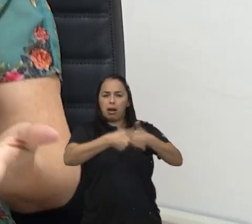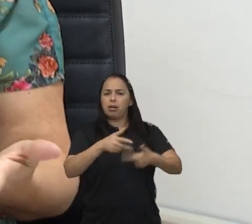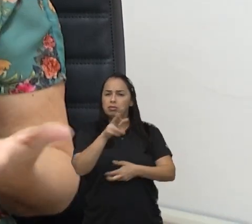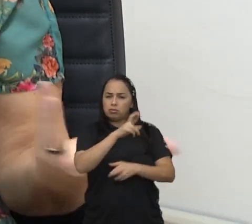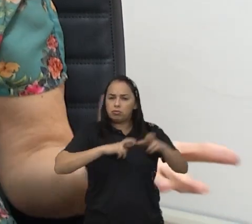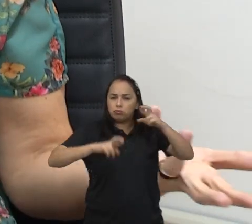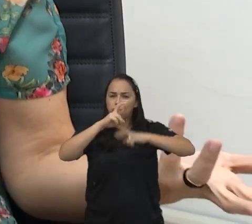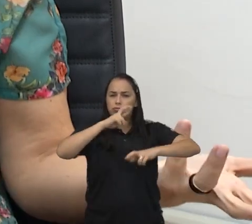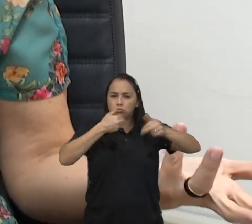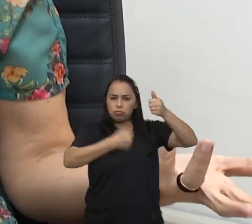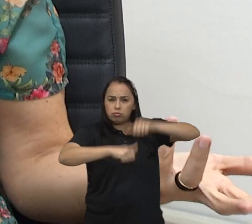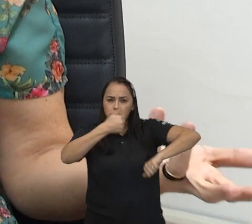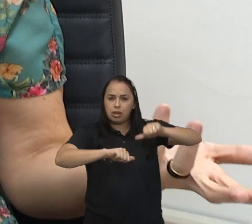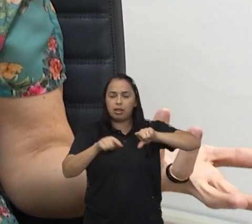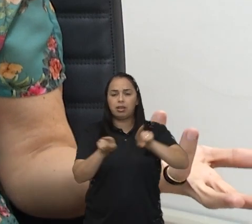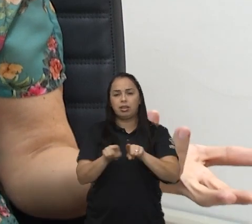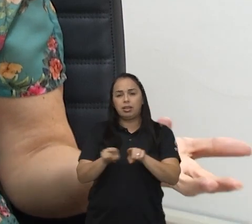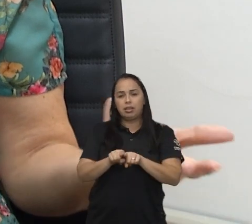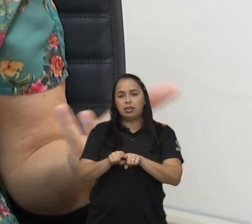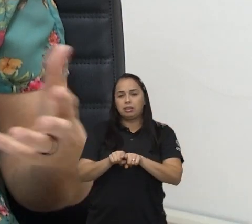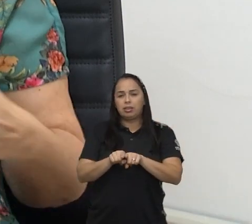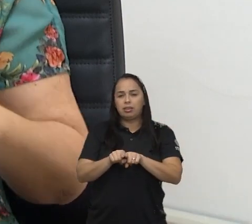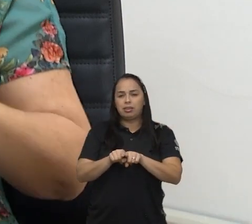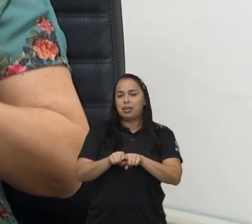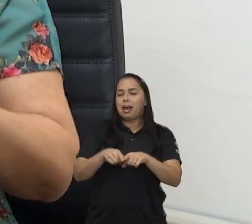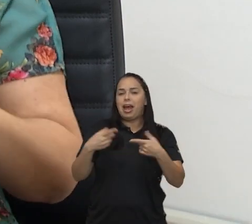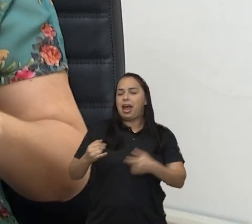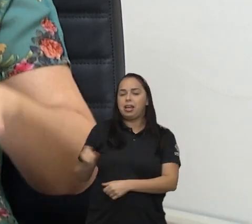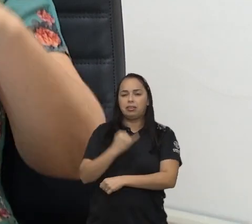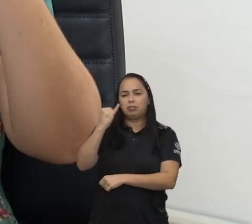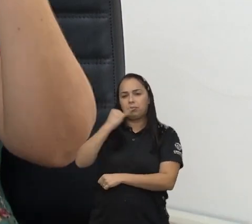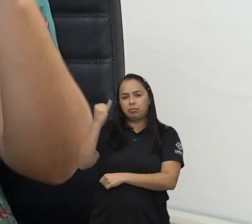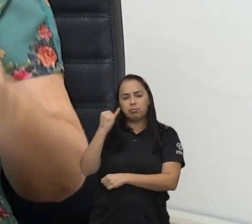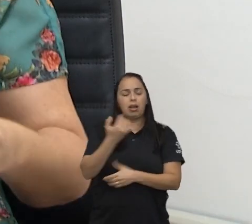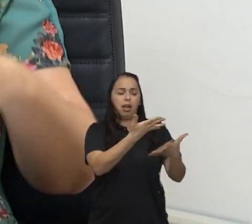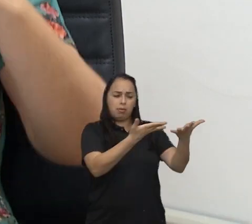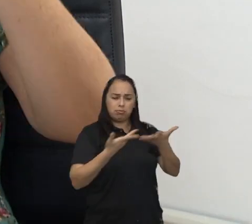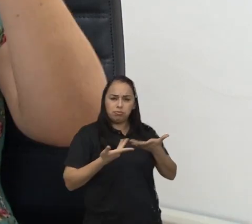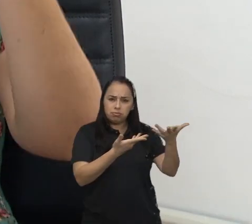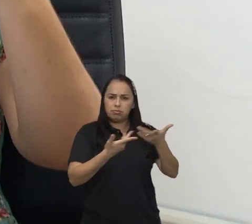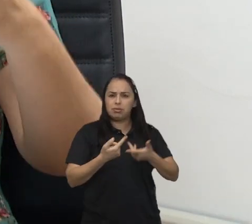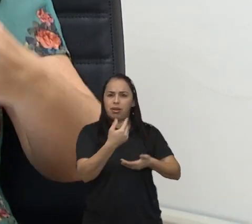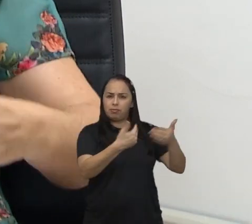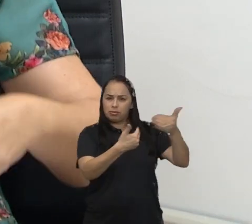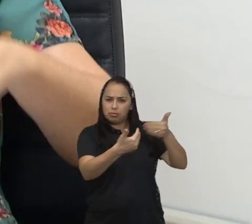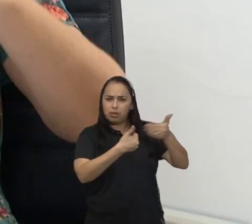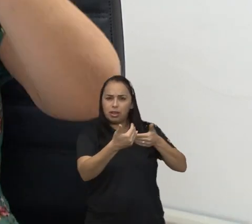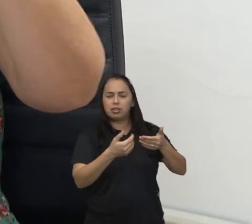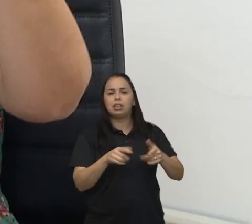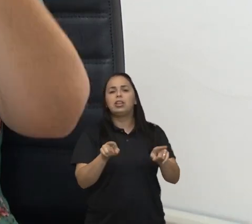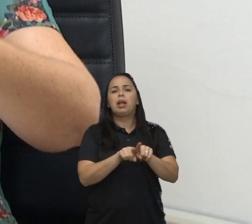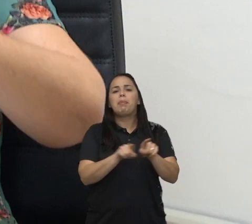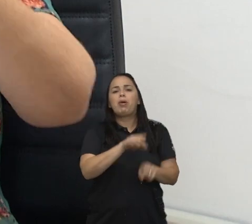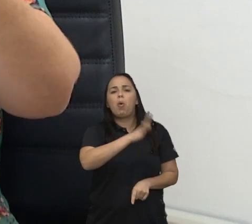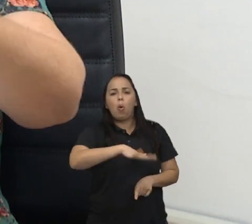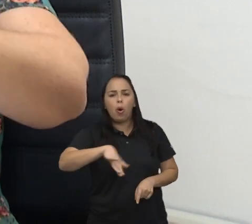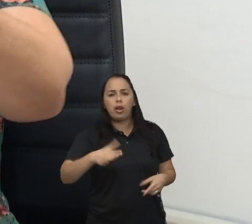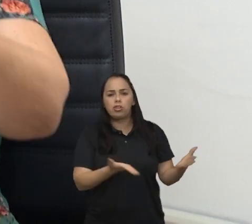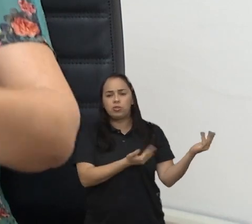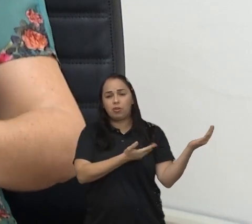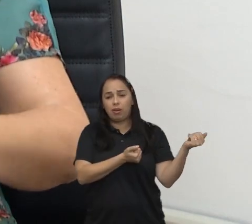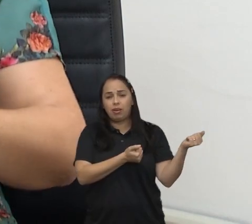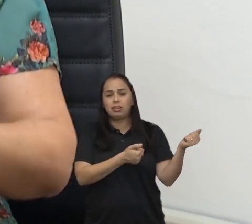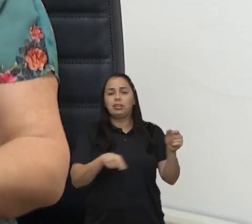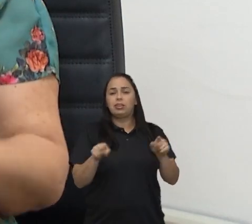cobrar do executivo que tem um serviço de melhor qualidade. Então, é imprescindível eles virem, eles tiveram aqui com crianças,